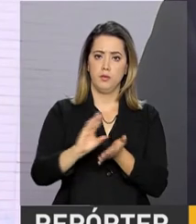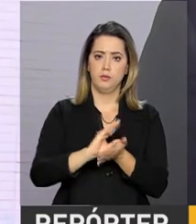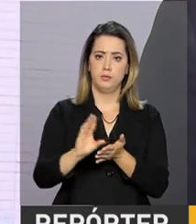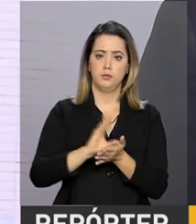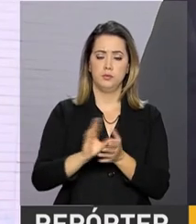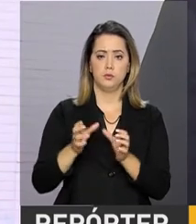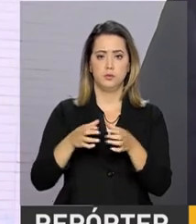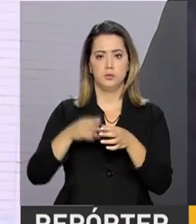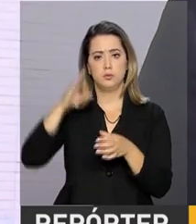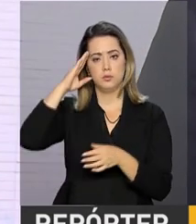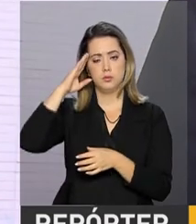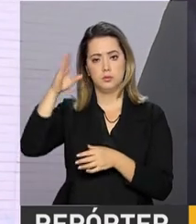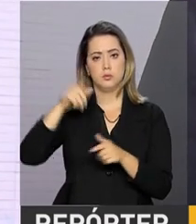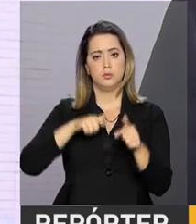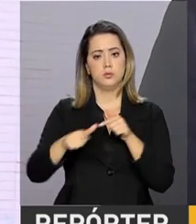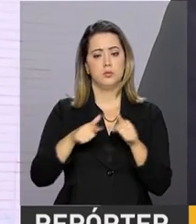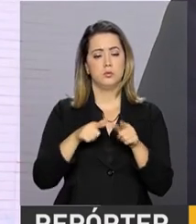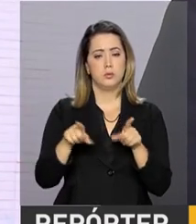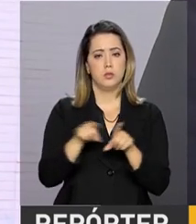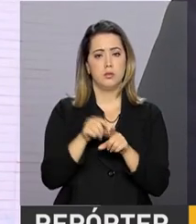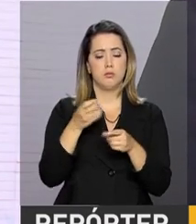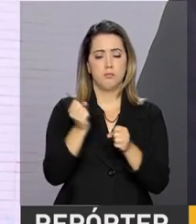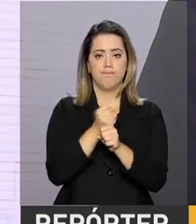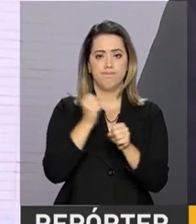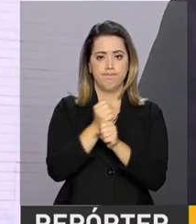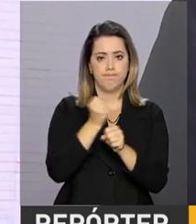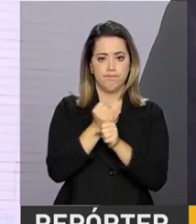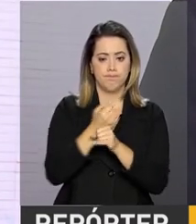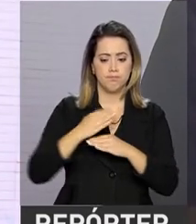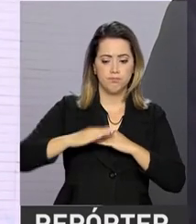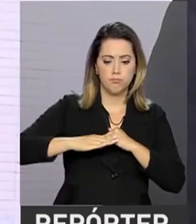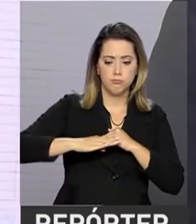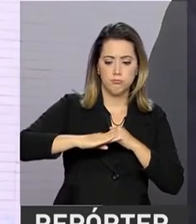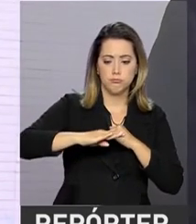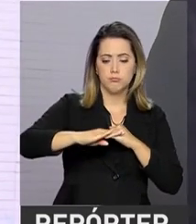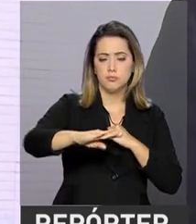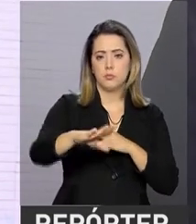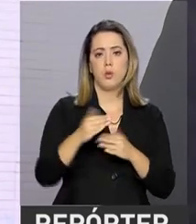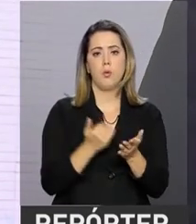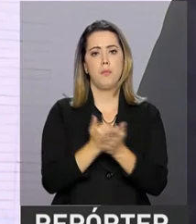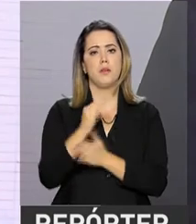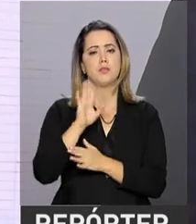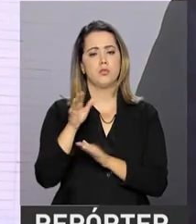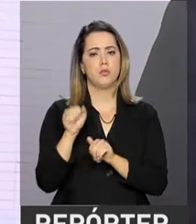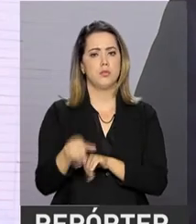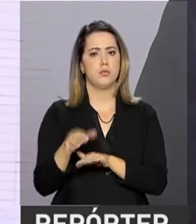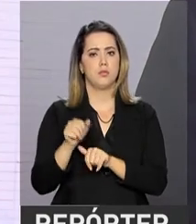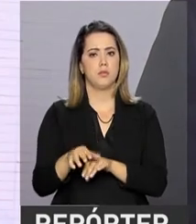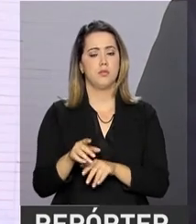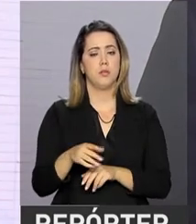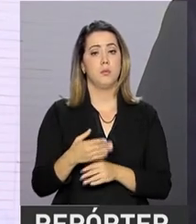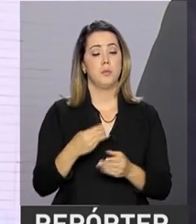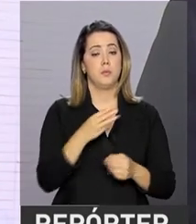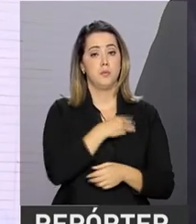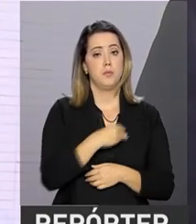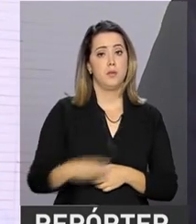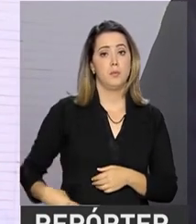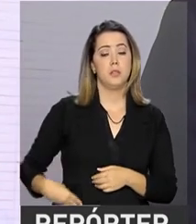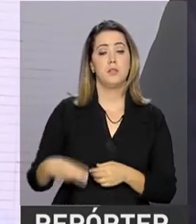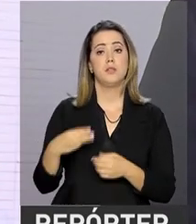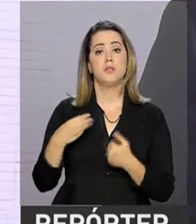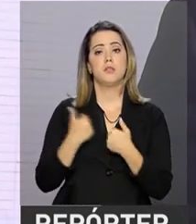para execução das obras no trecho que devem começar no mês de setembro o ministério dos